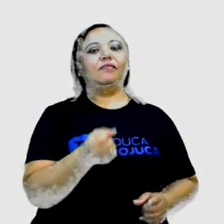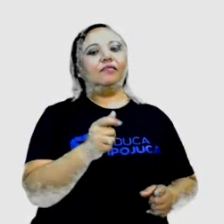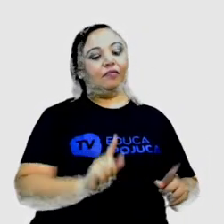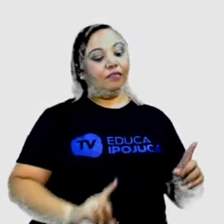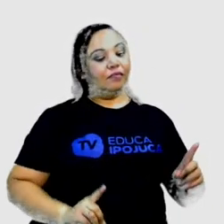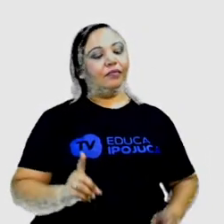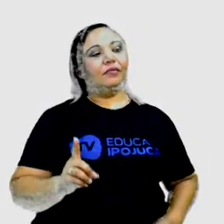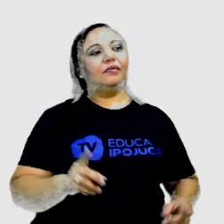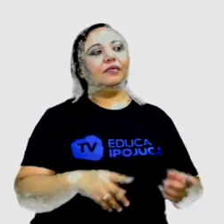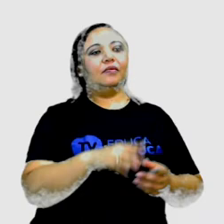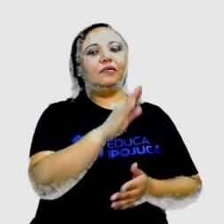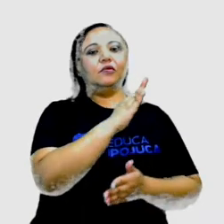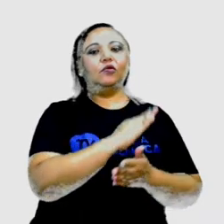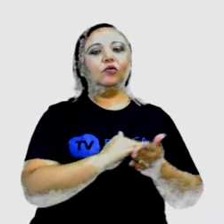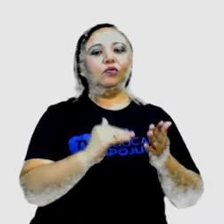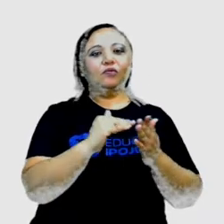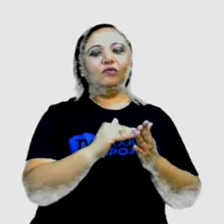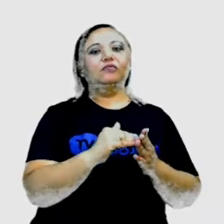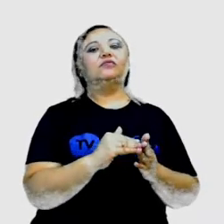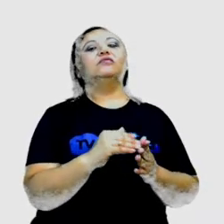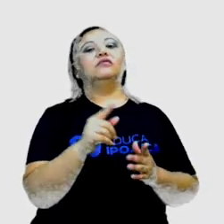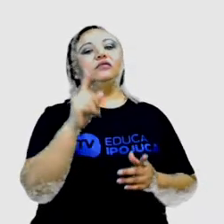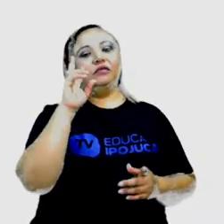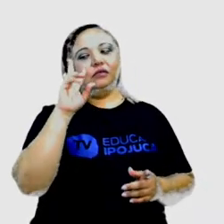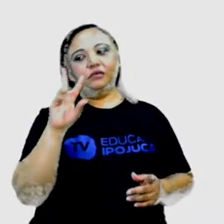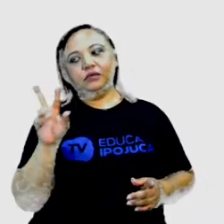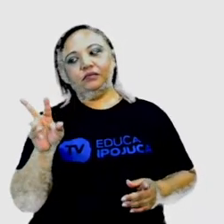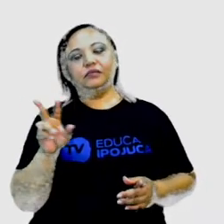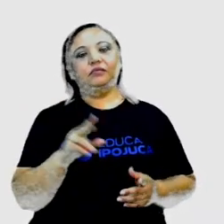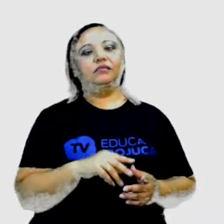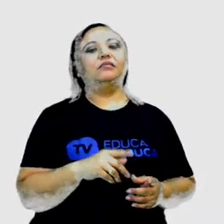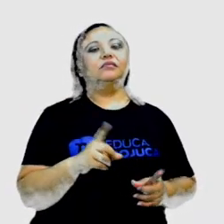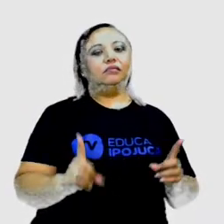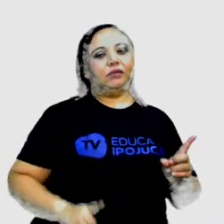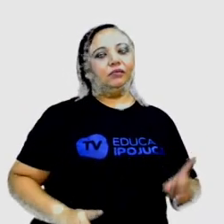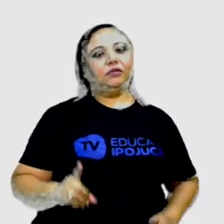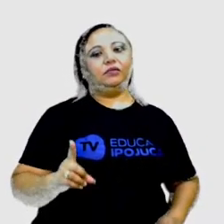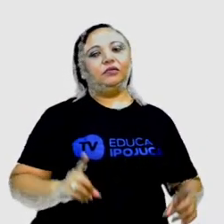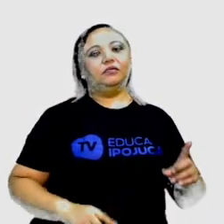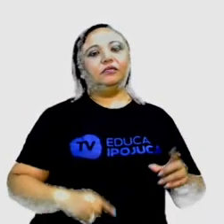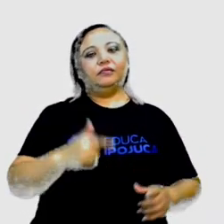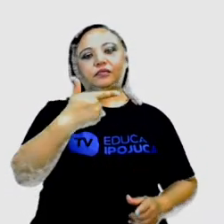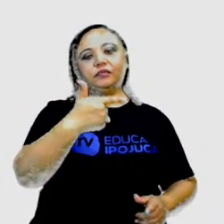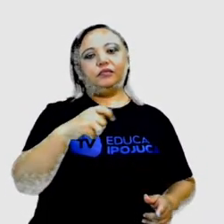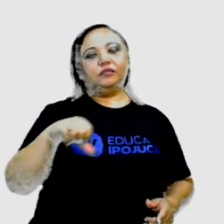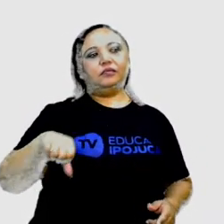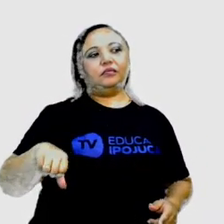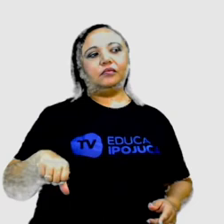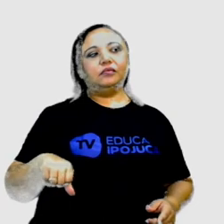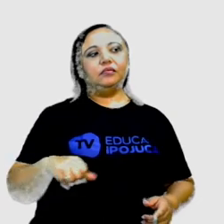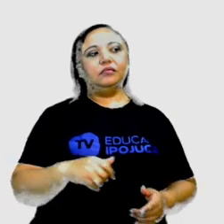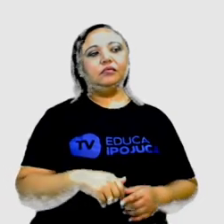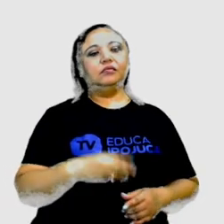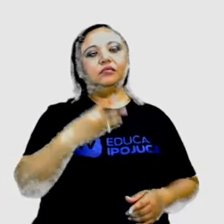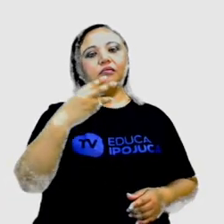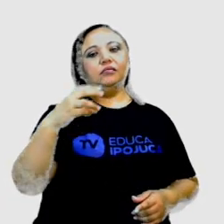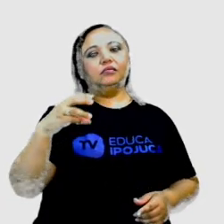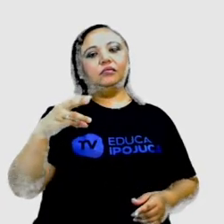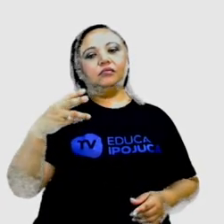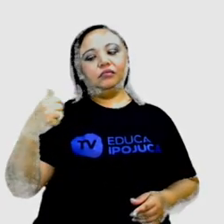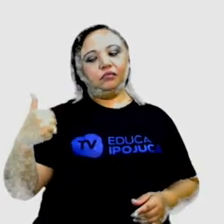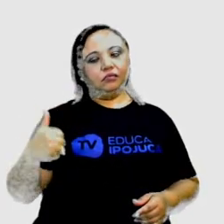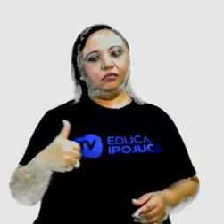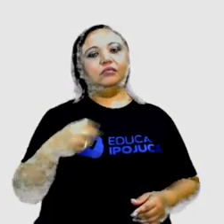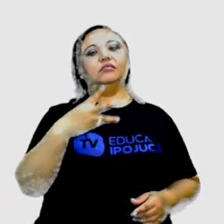Então, todos esses outros valores que a gente está vendo aí são primos. O 29 é primo, o